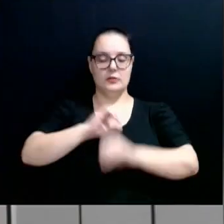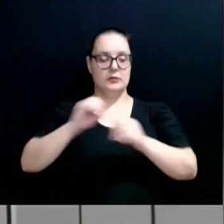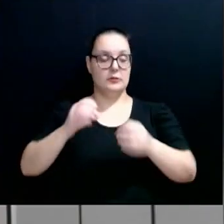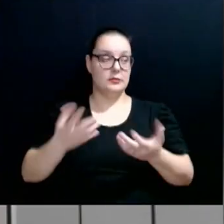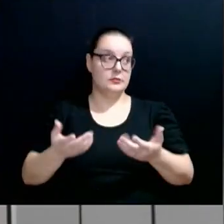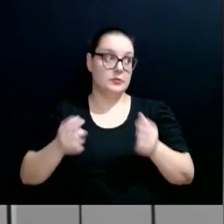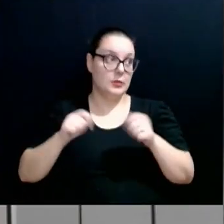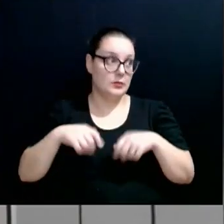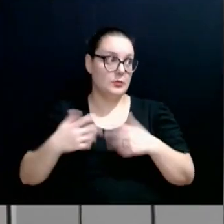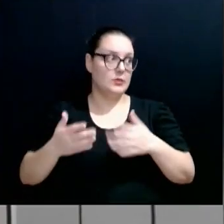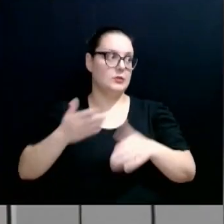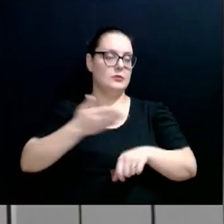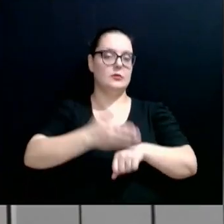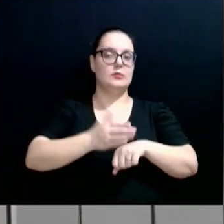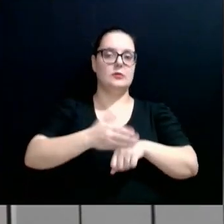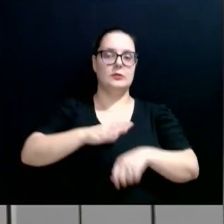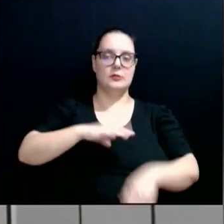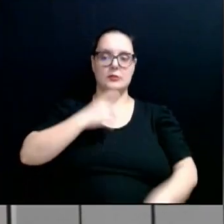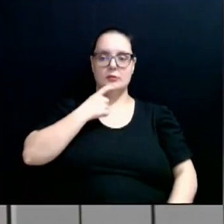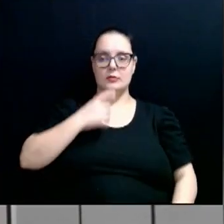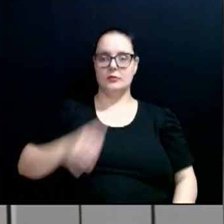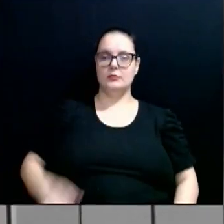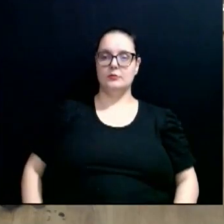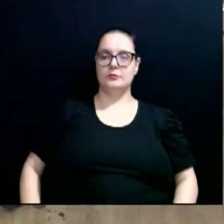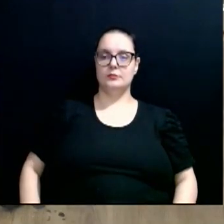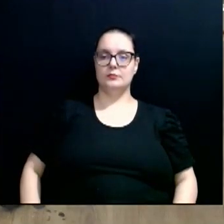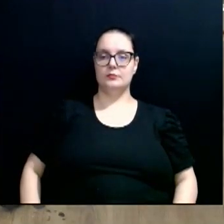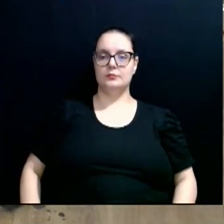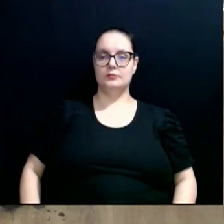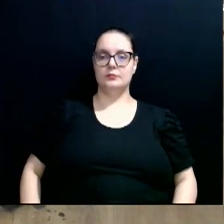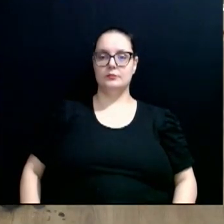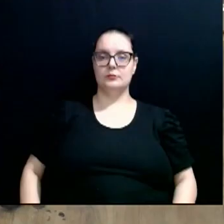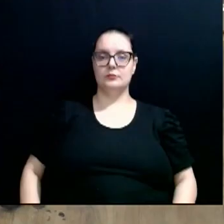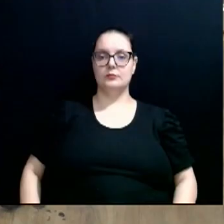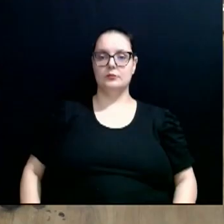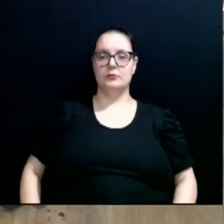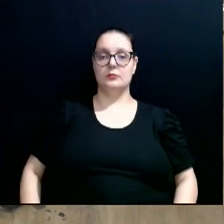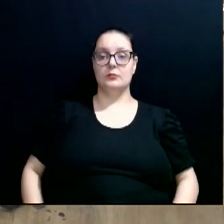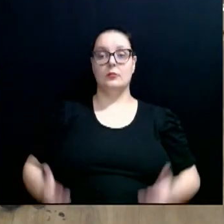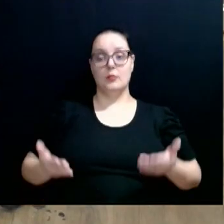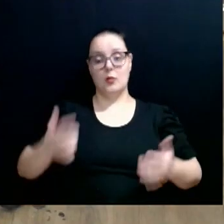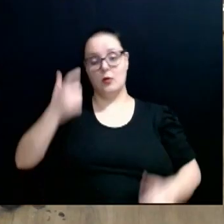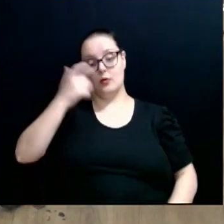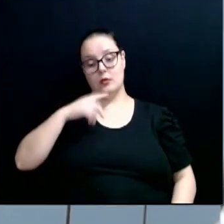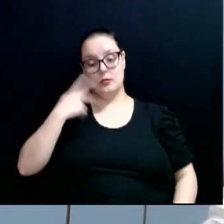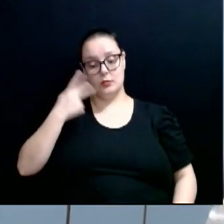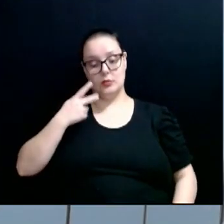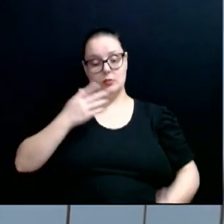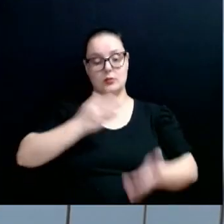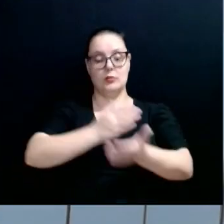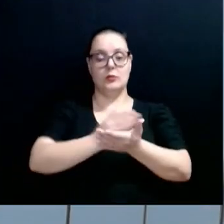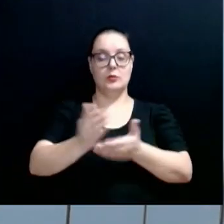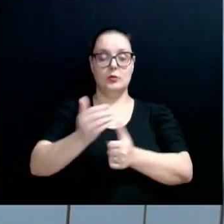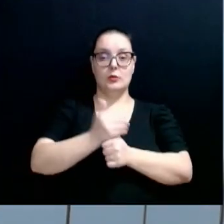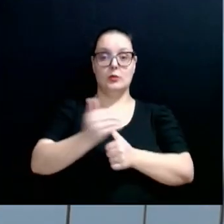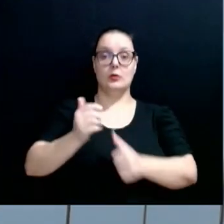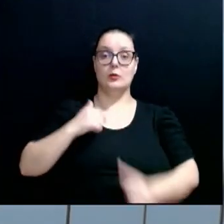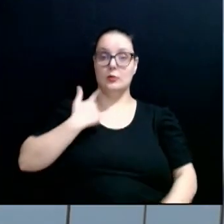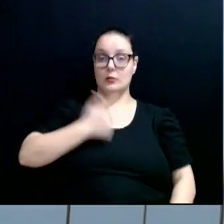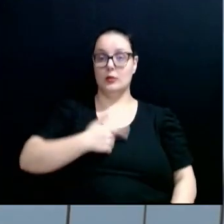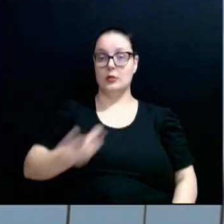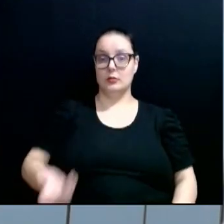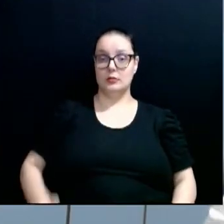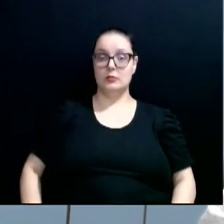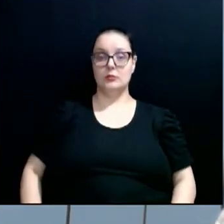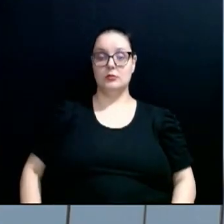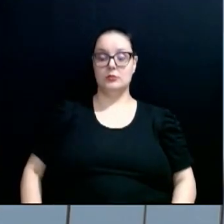prática no município? Bom, eu sou um dos vereadores que, no início do nosso mandato, a gente ia fazer um